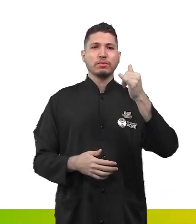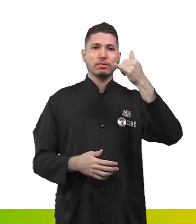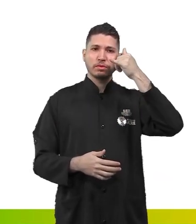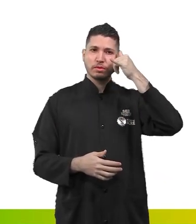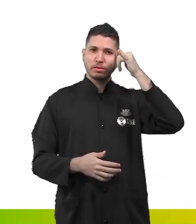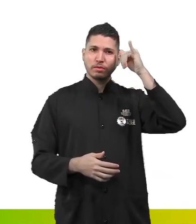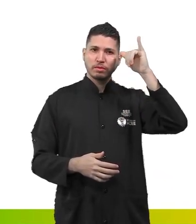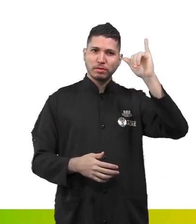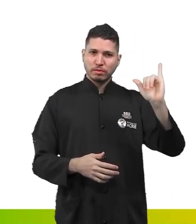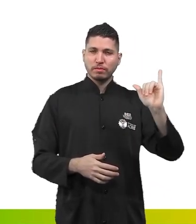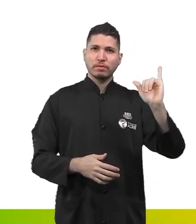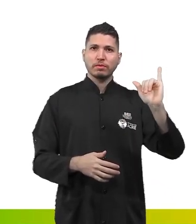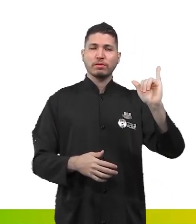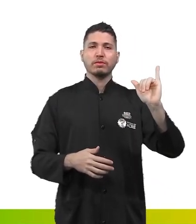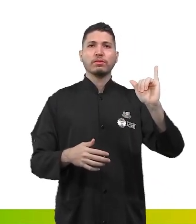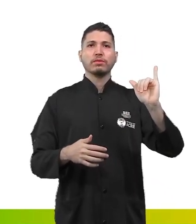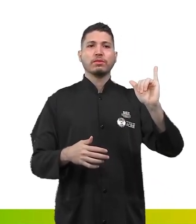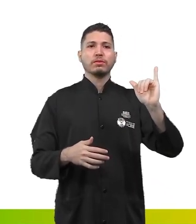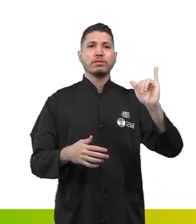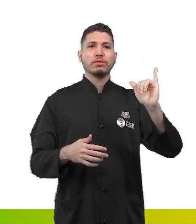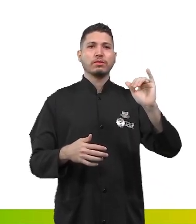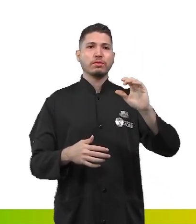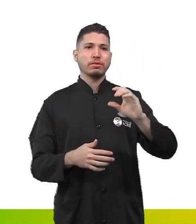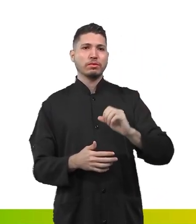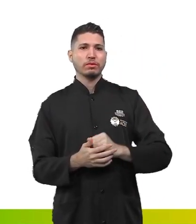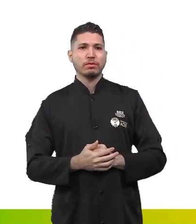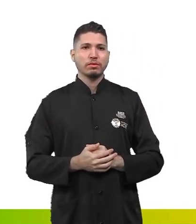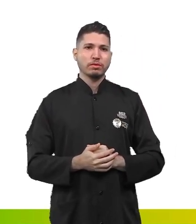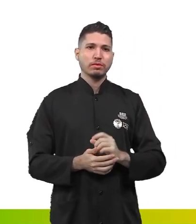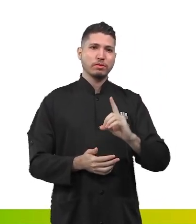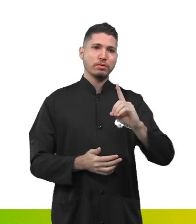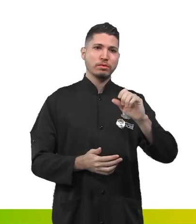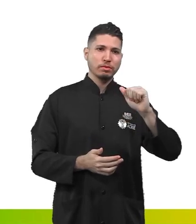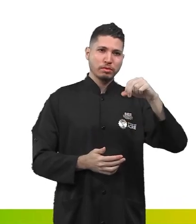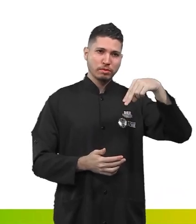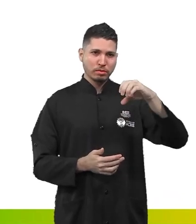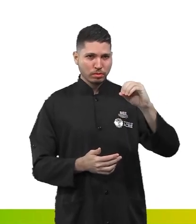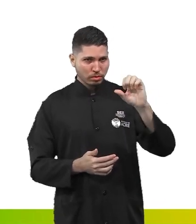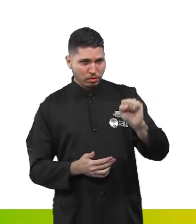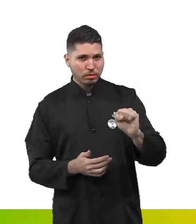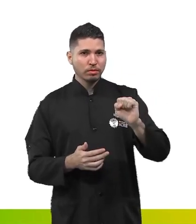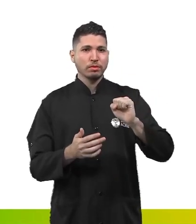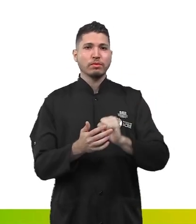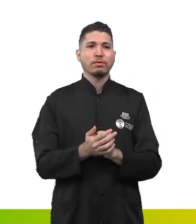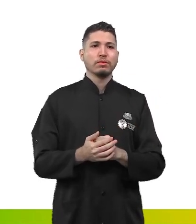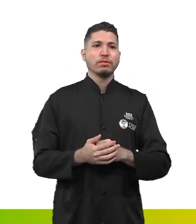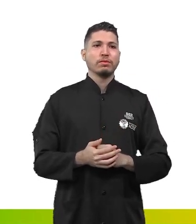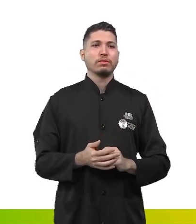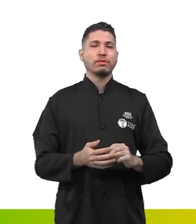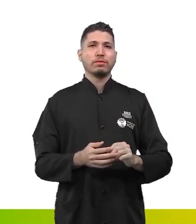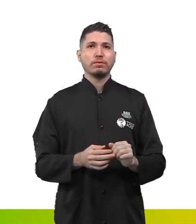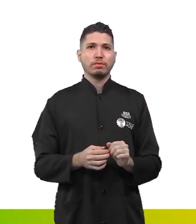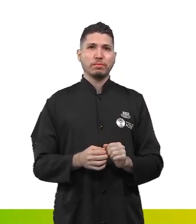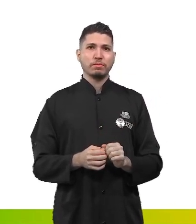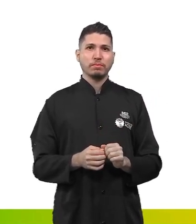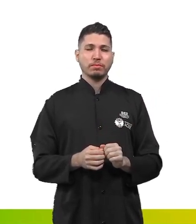ou colocá-los em risco. Deve-se avaliar e evitar os danos